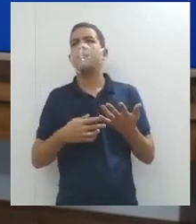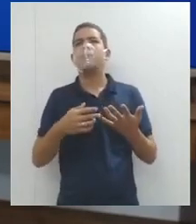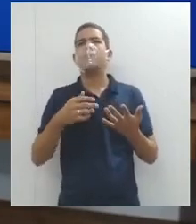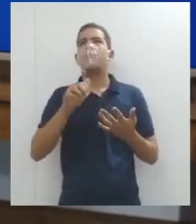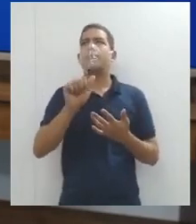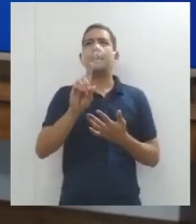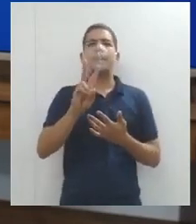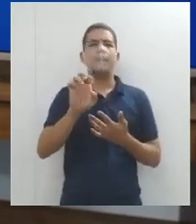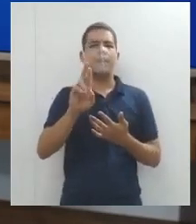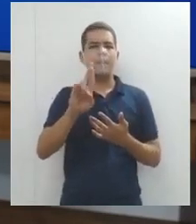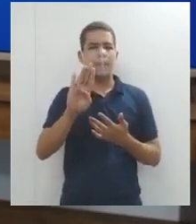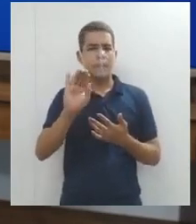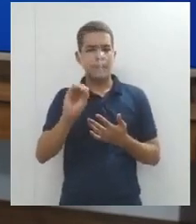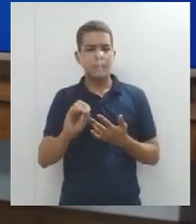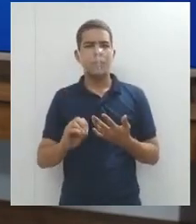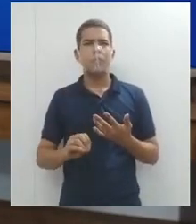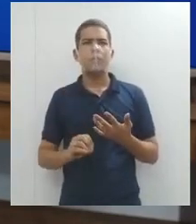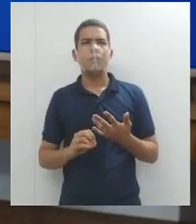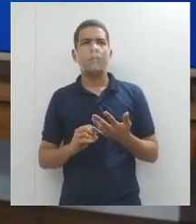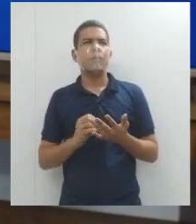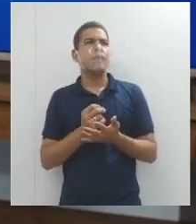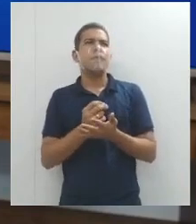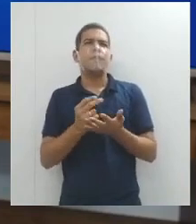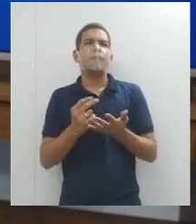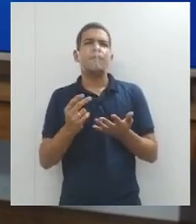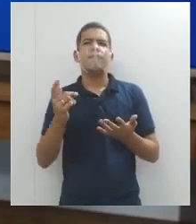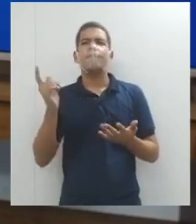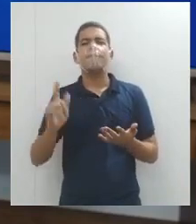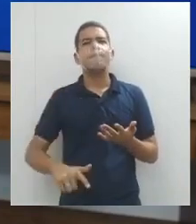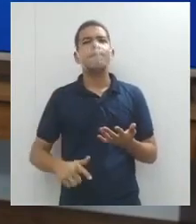advérbio, tá? Que vamos começar a ver hoje.